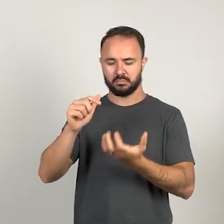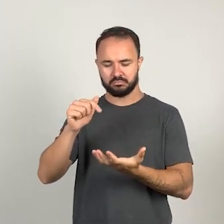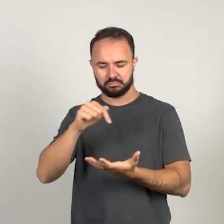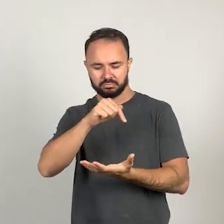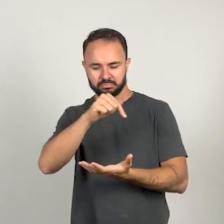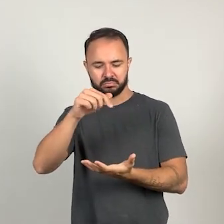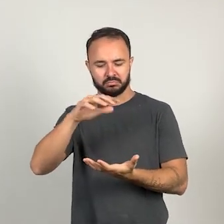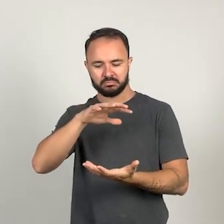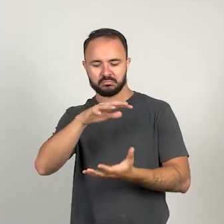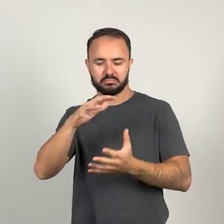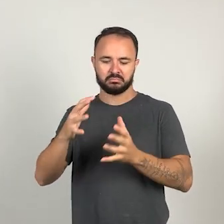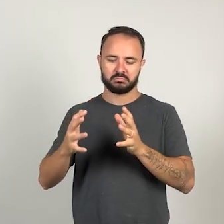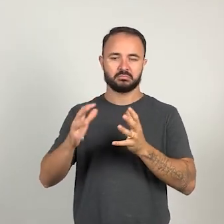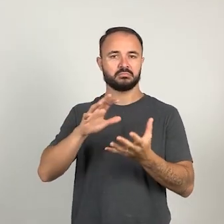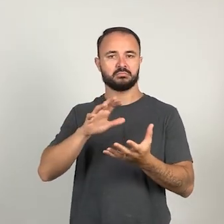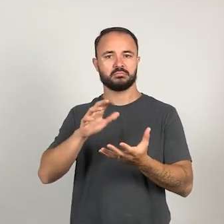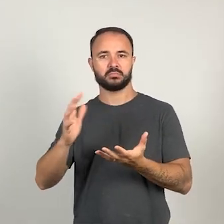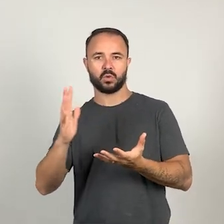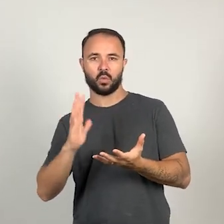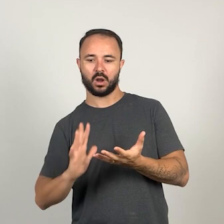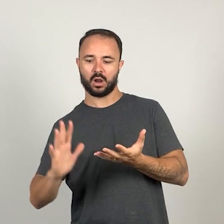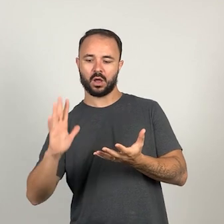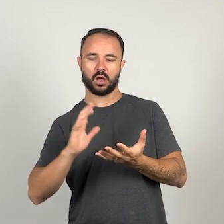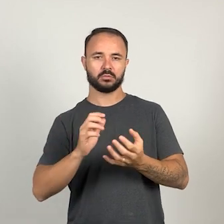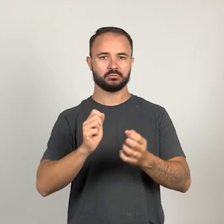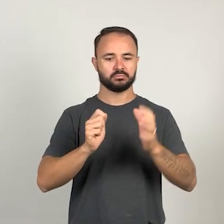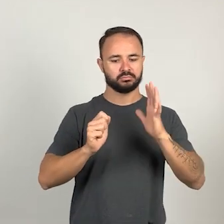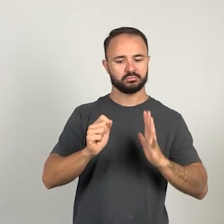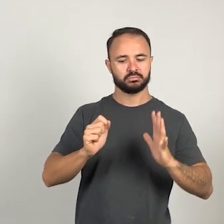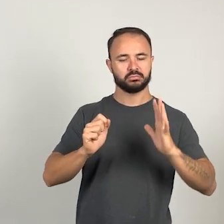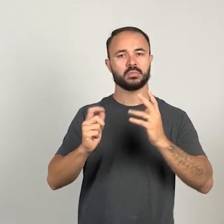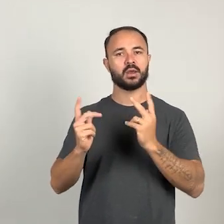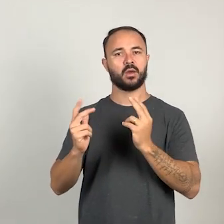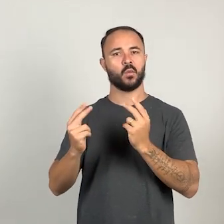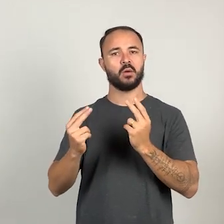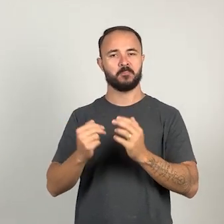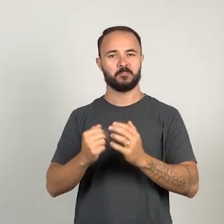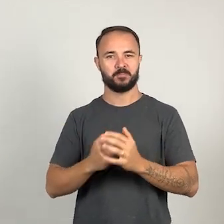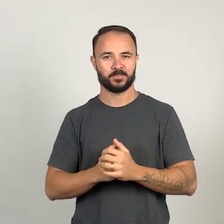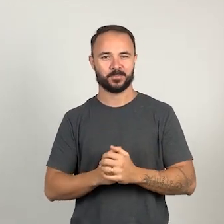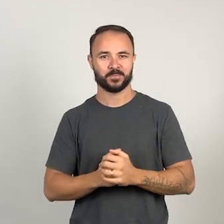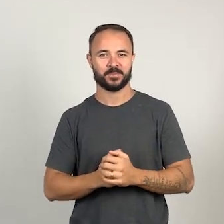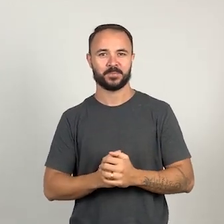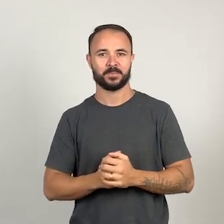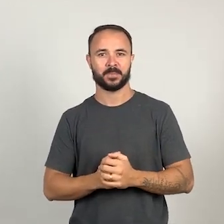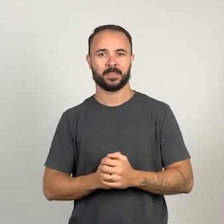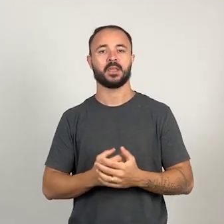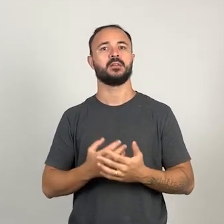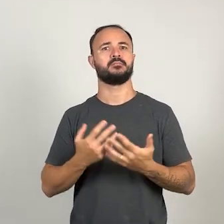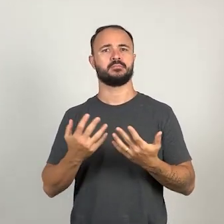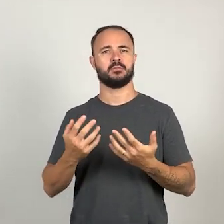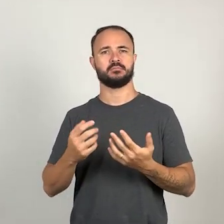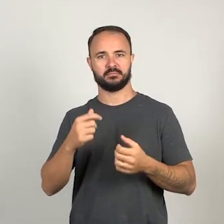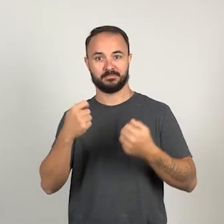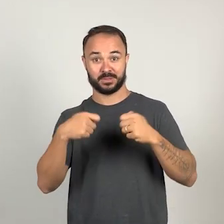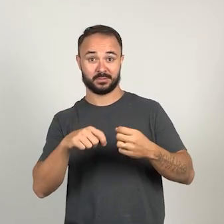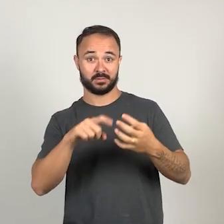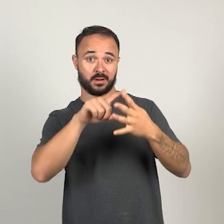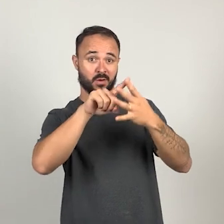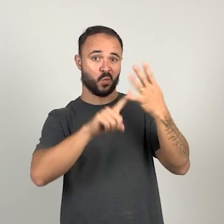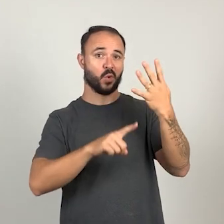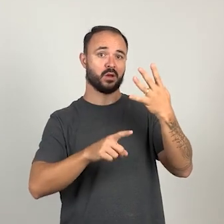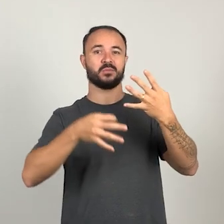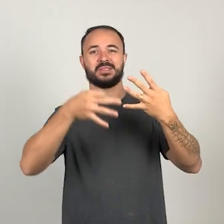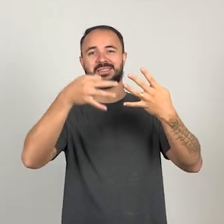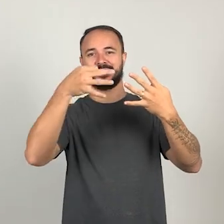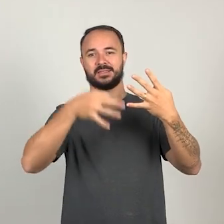O nosso EV6 vai precisar, então, desses 4 pinos, justamente porque é o tamanho exato que está na